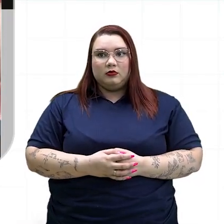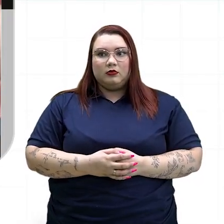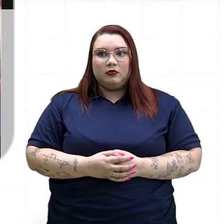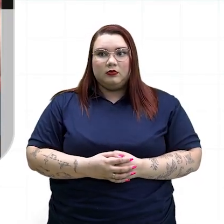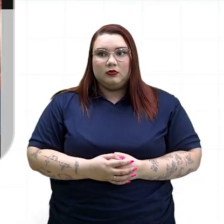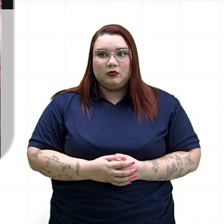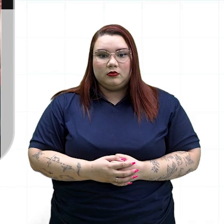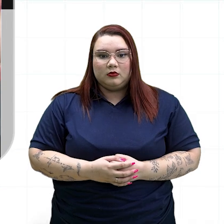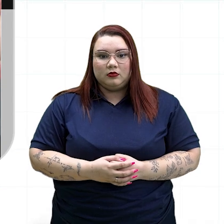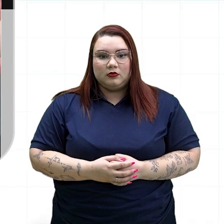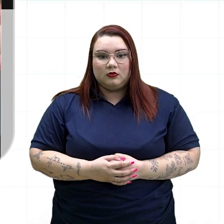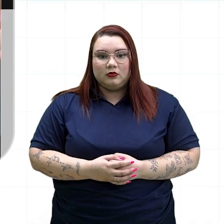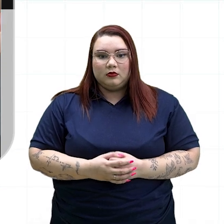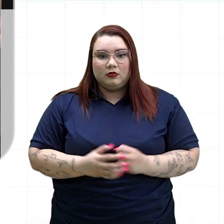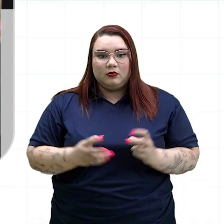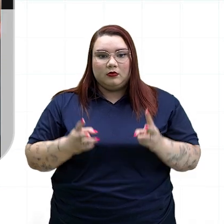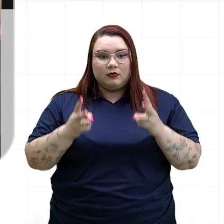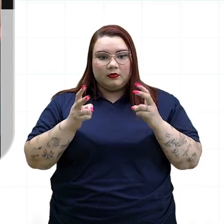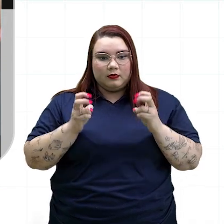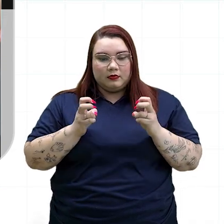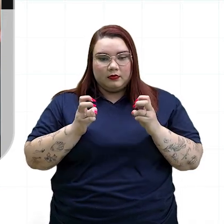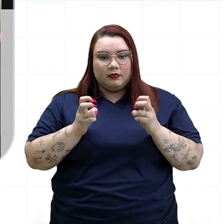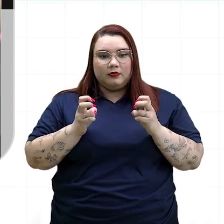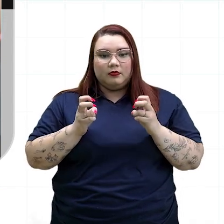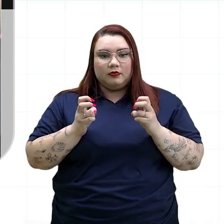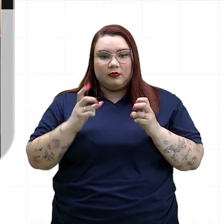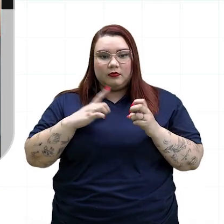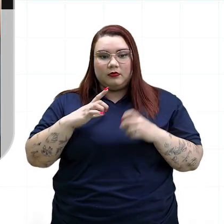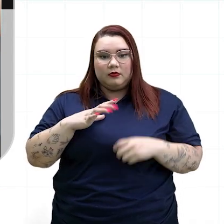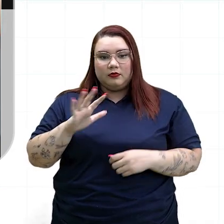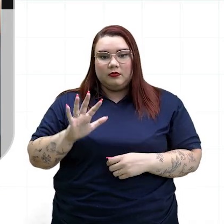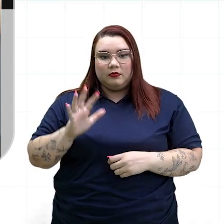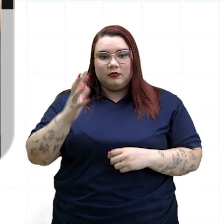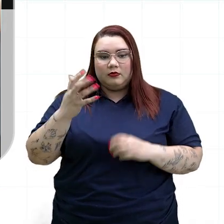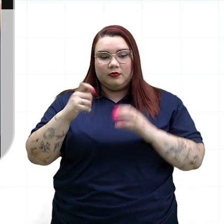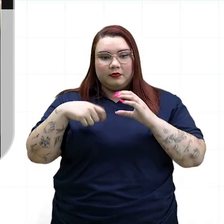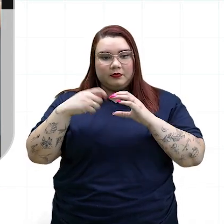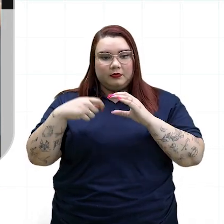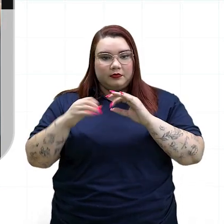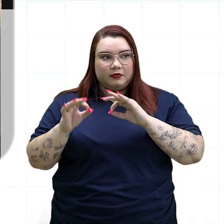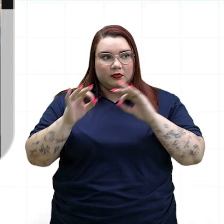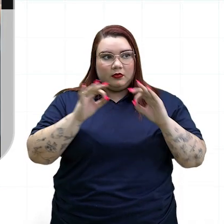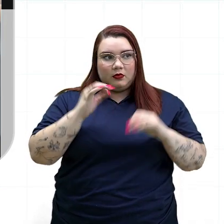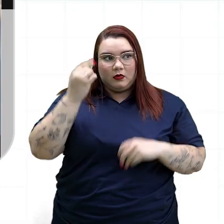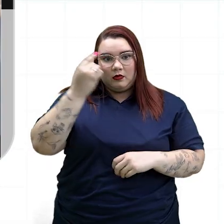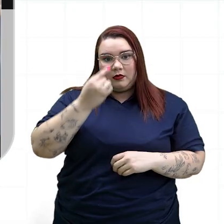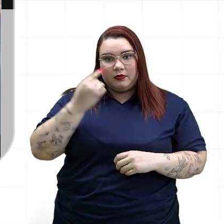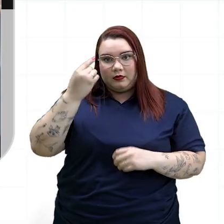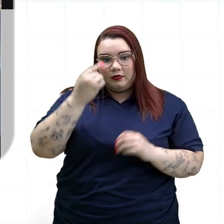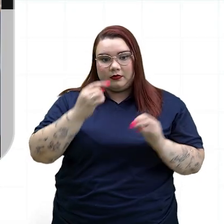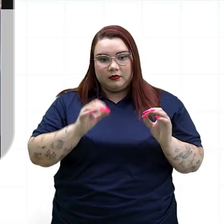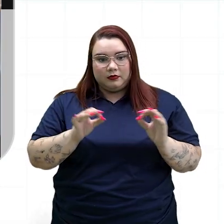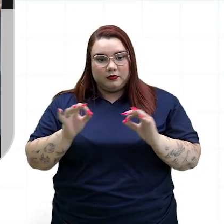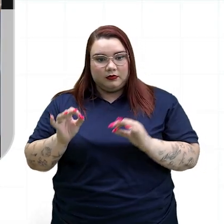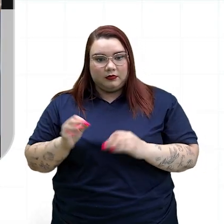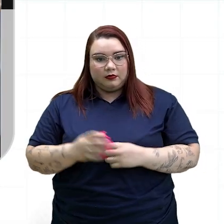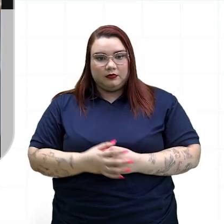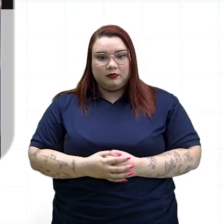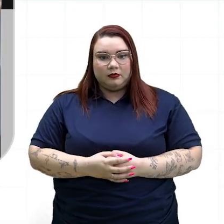enfim, né? Vejam como está ocorrendo a animação com o olho.